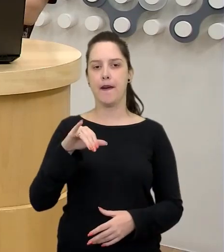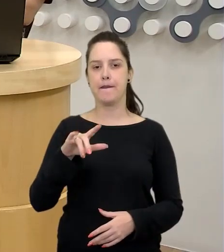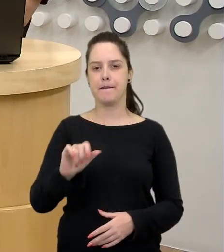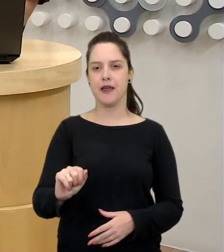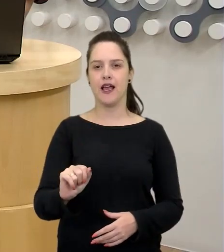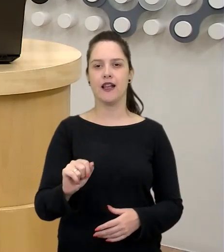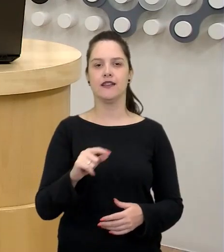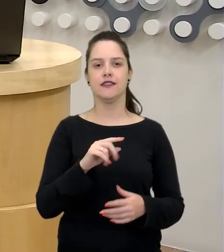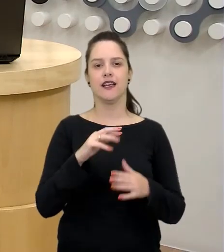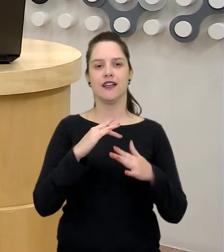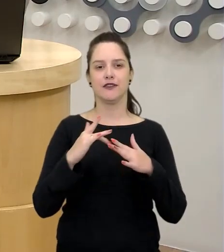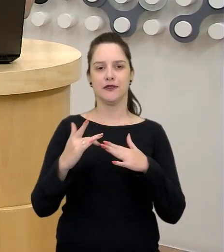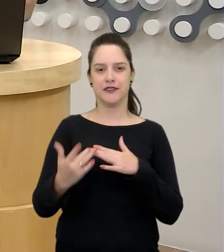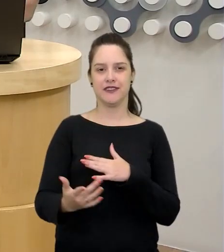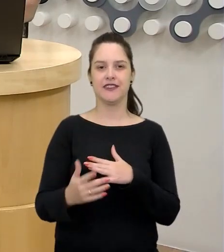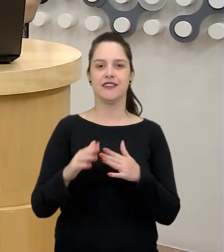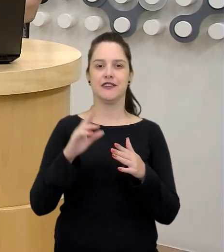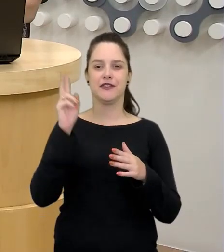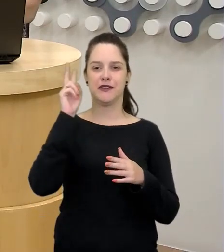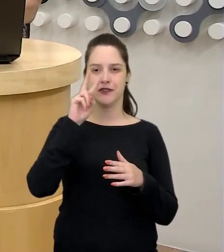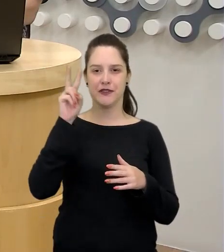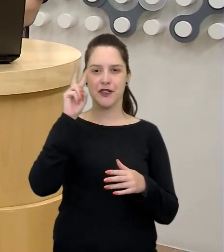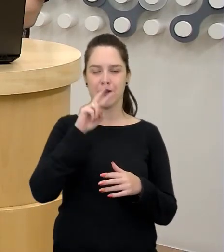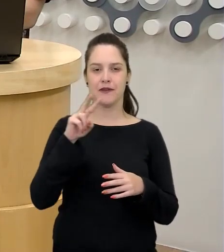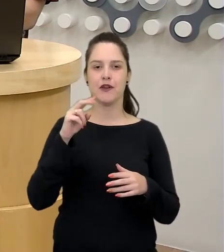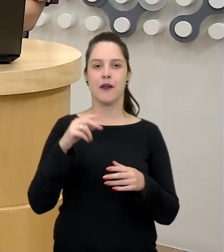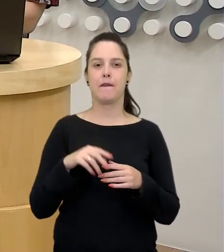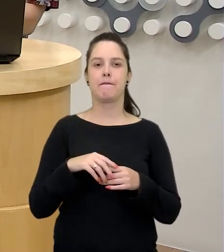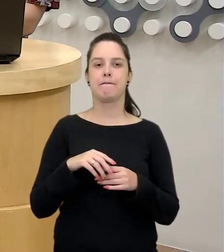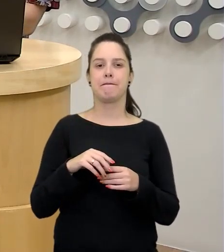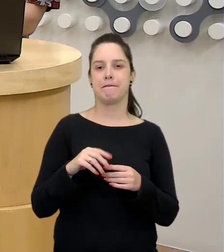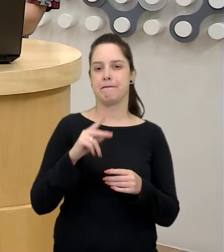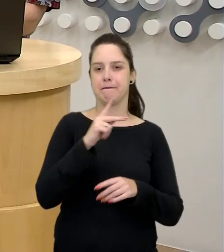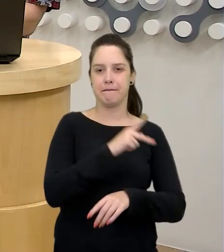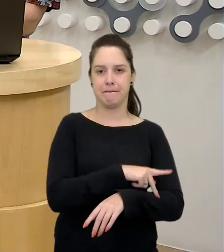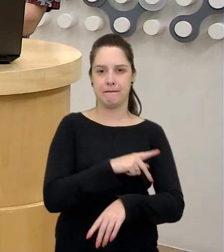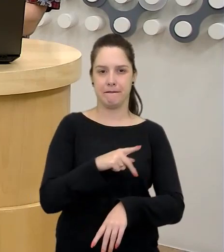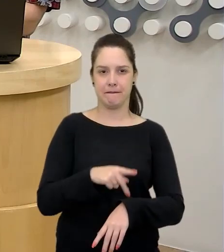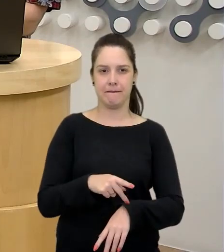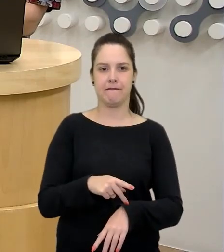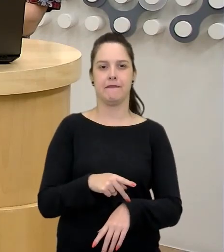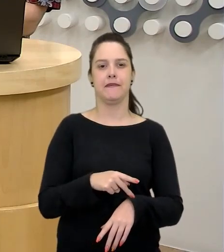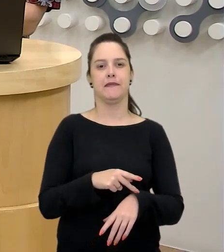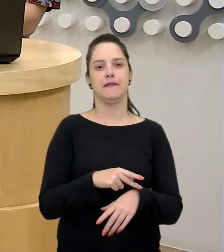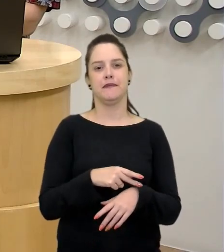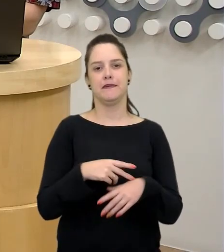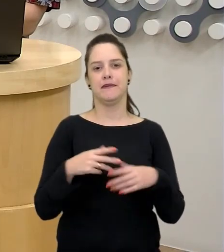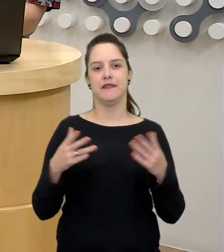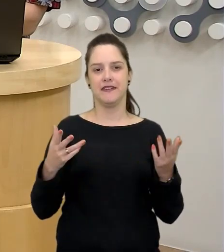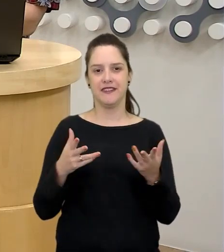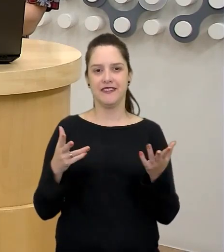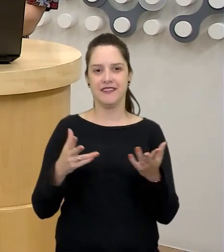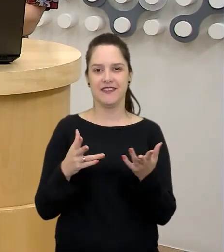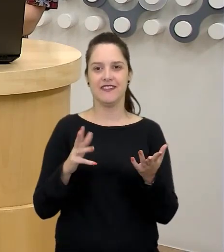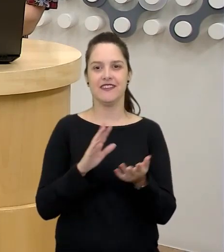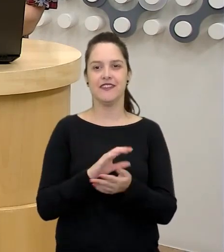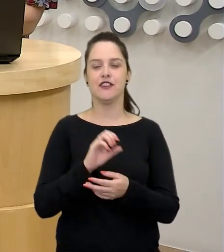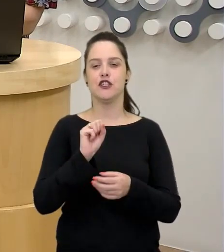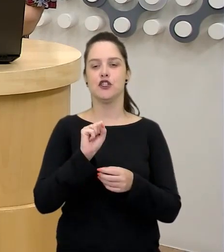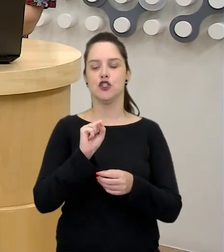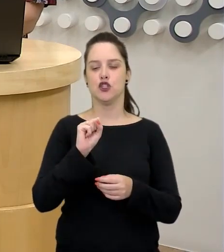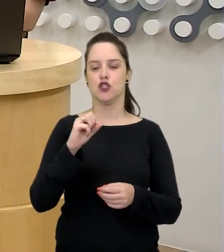ciências sociais, em história, em pedagogia, dá aula de filosofia, dá aula de